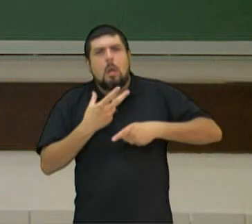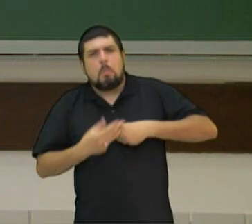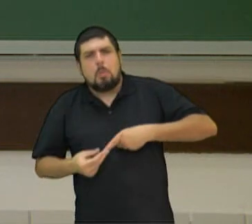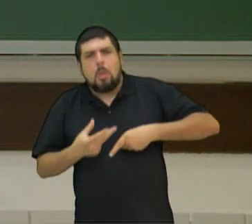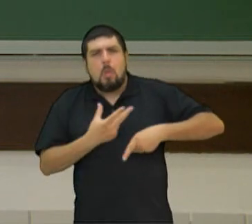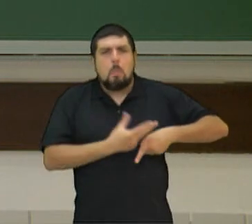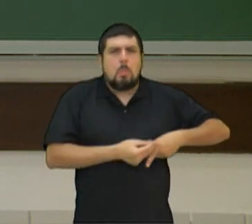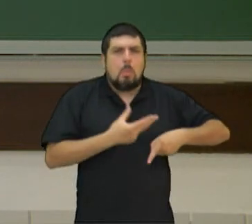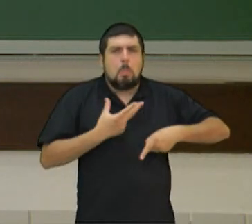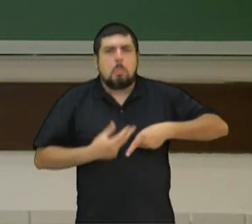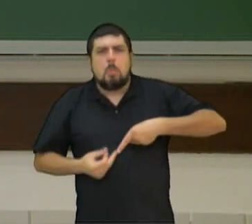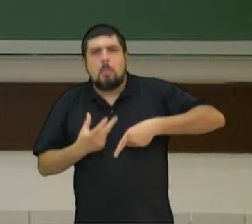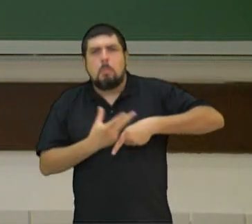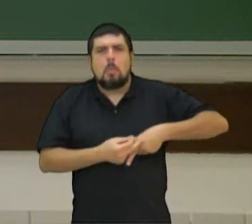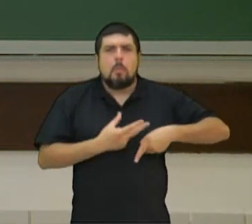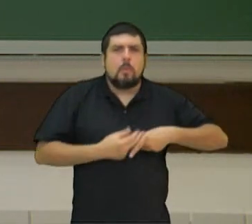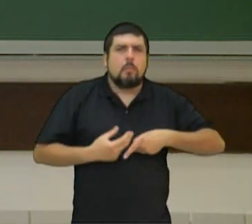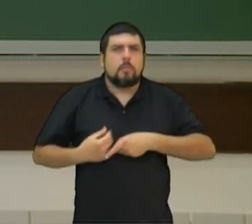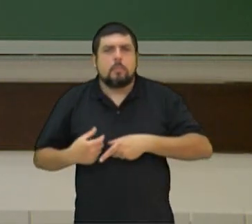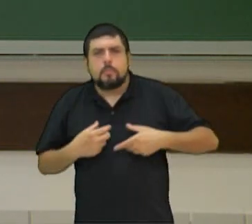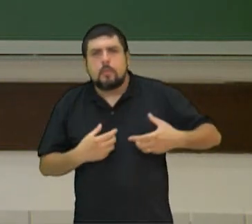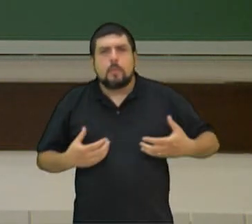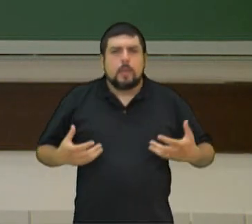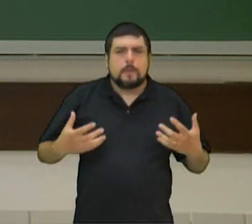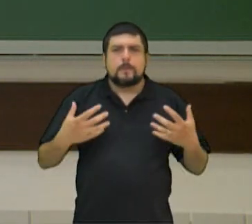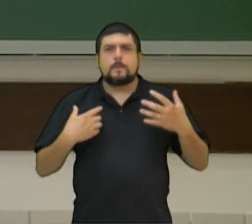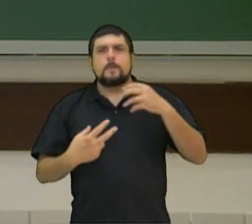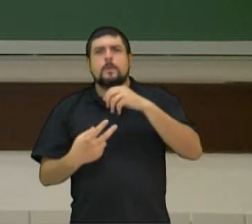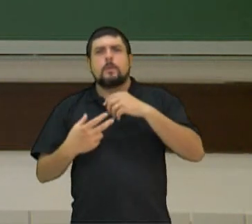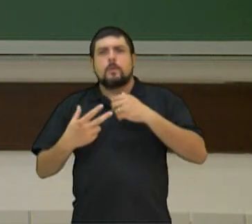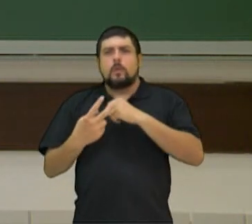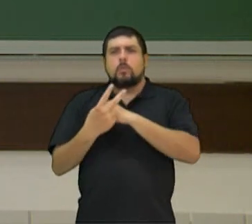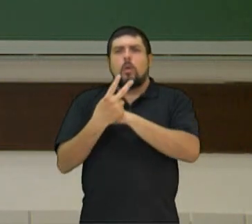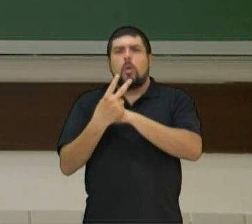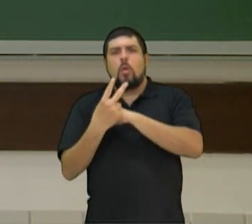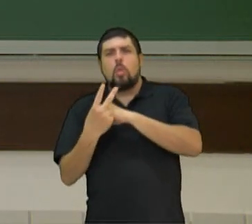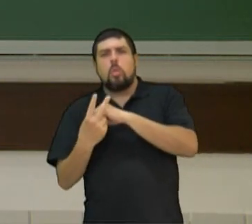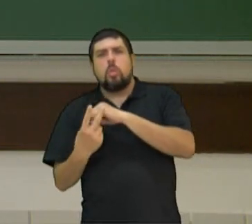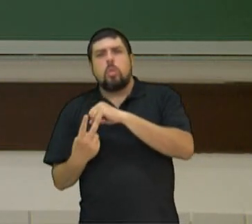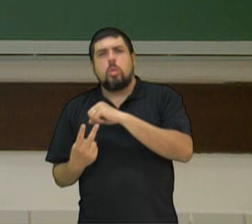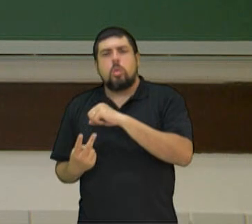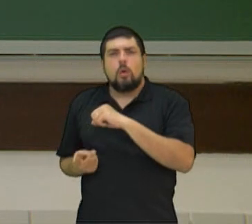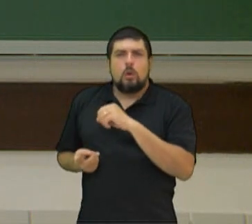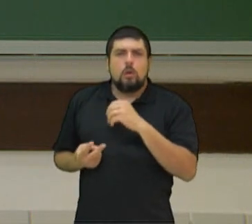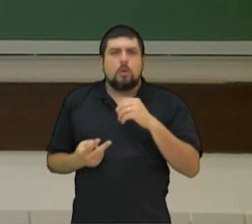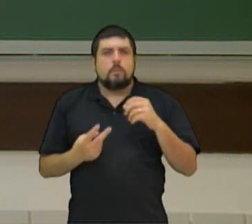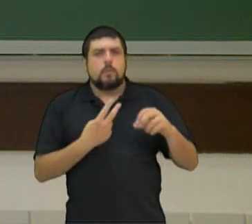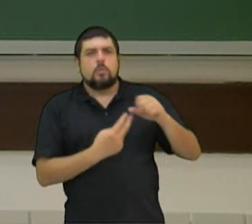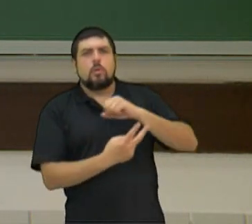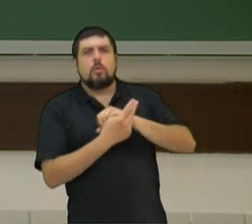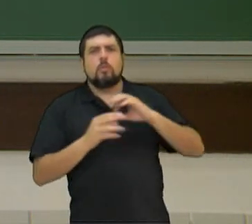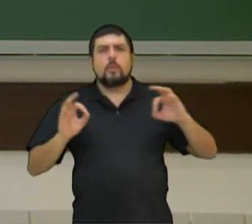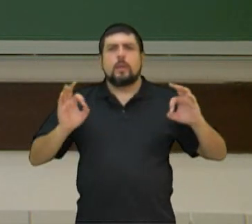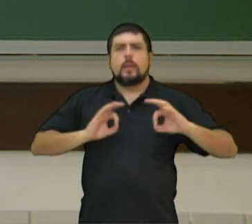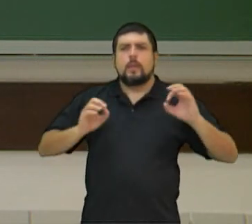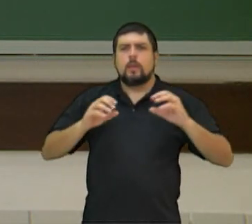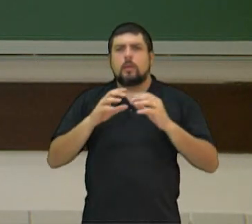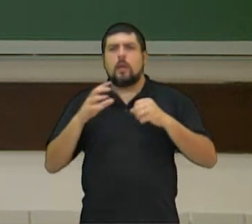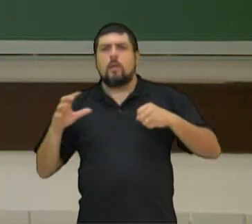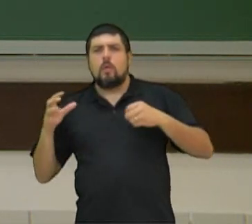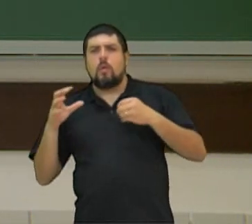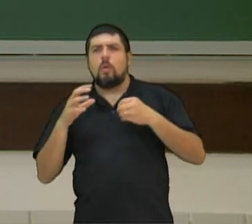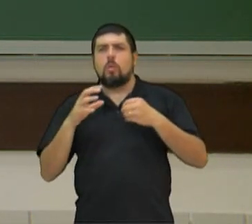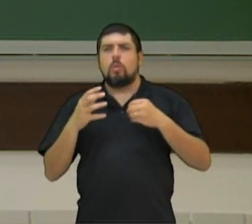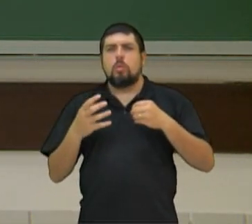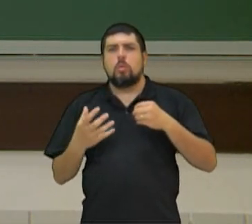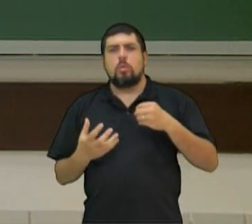que a pessoa fica sem imunidade. E aí ela vai ficando cada vez mais e mais doente, o que pode ser